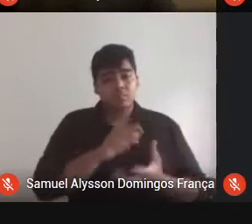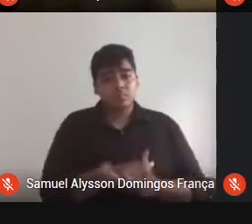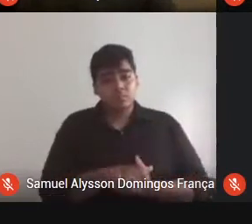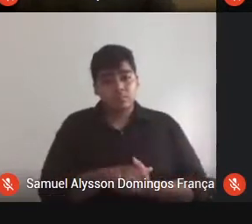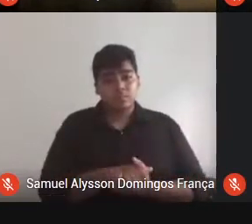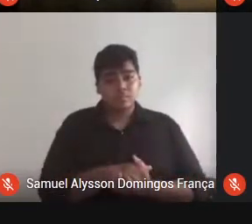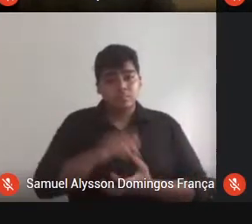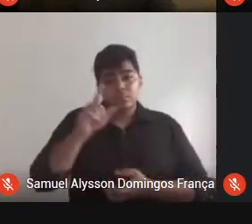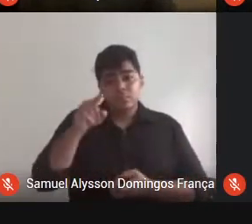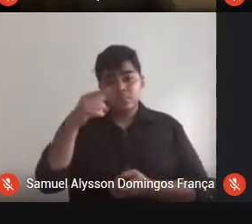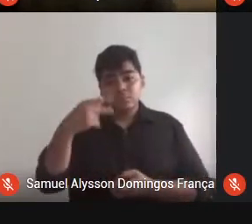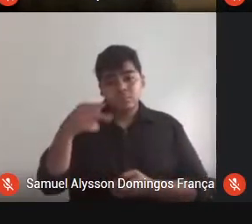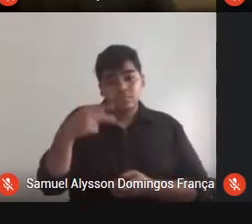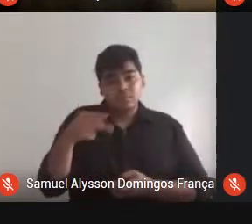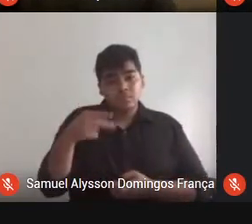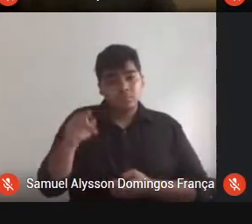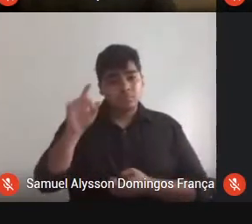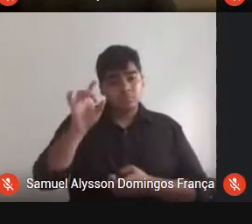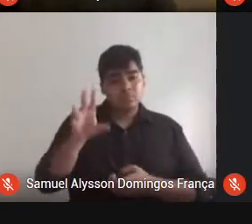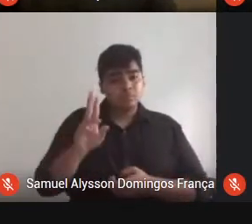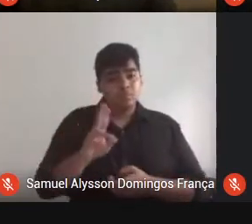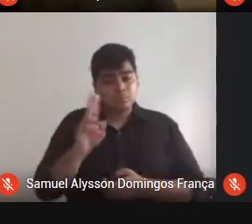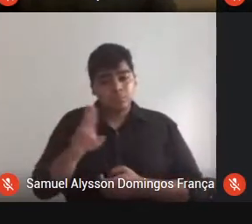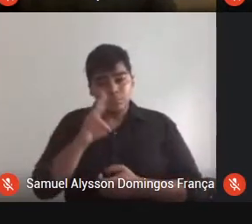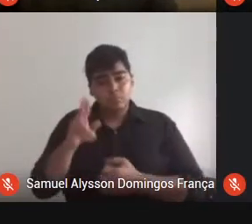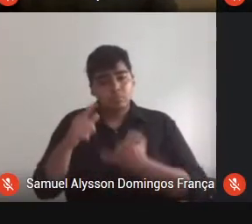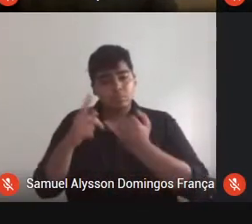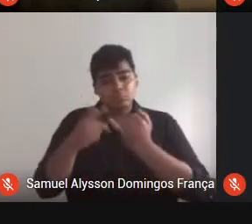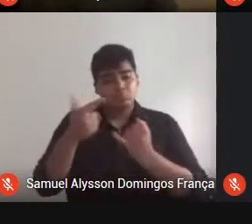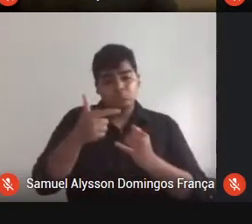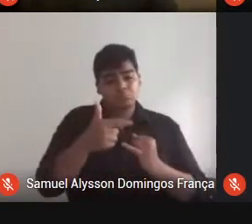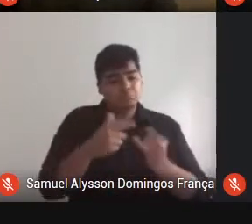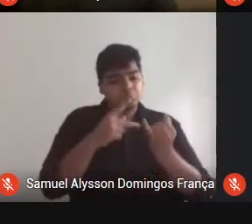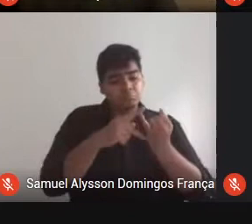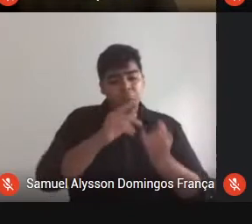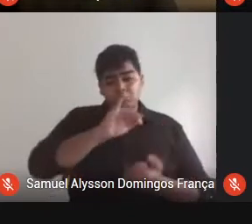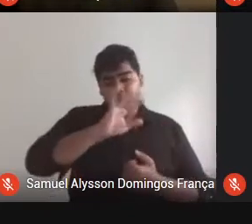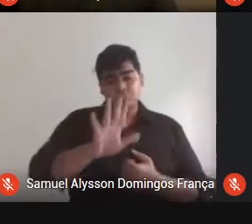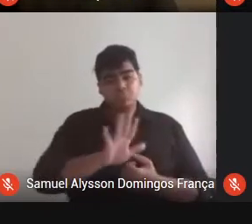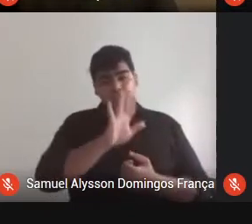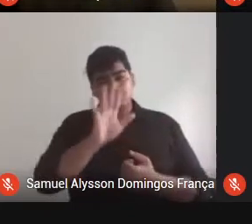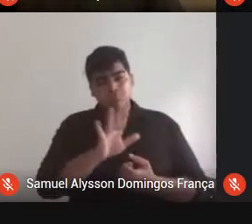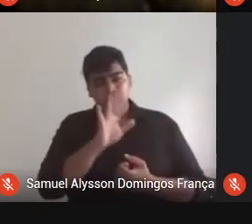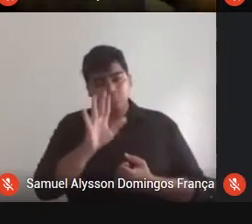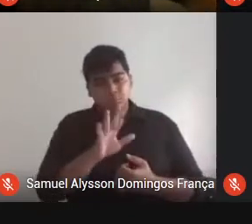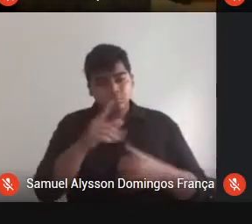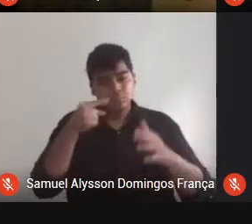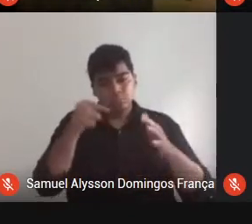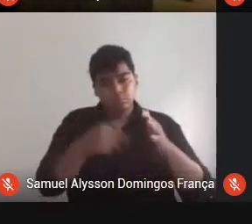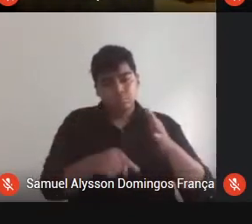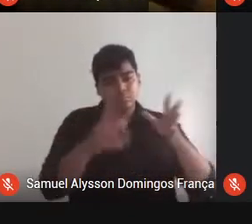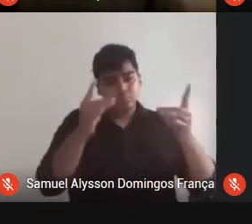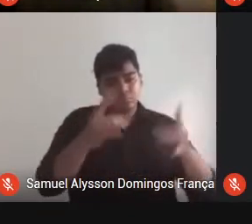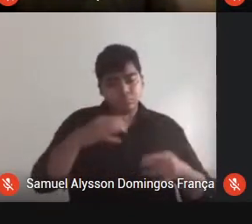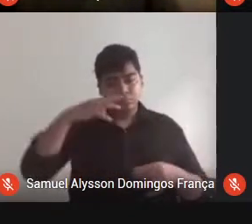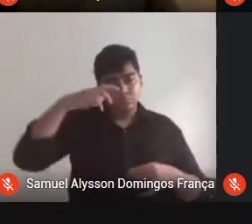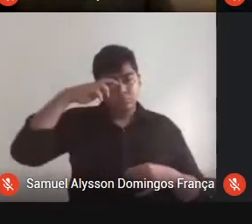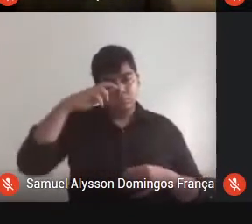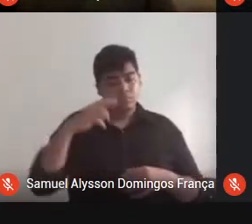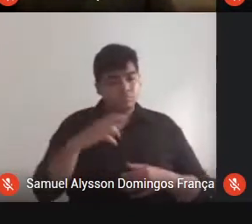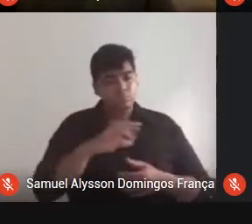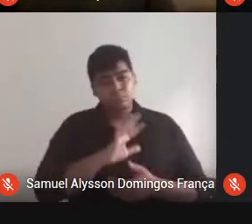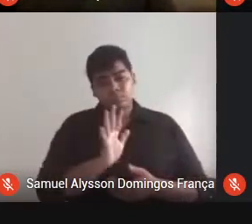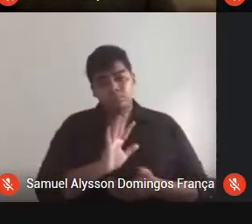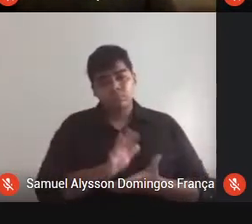só diretamente do Revit, né, não tem nenhum programa de pós-produção de imagem, né, Photoshop, algum editor de imagem.